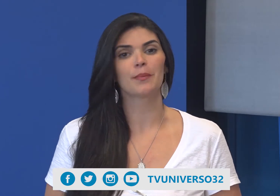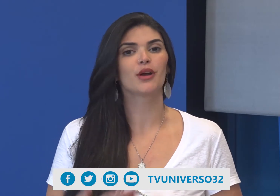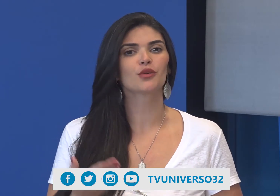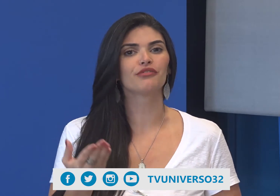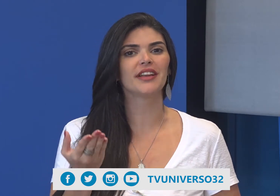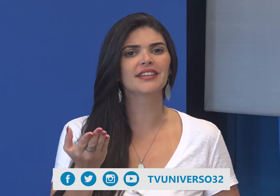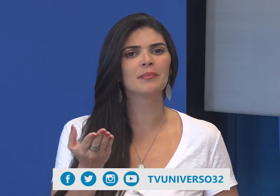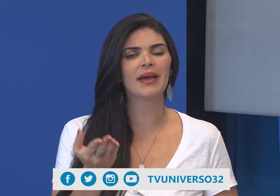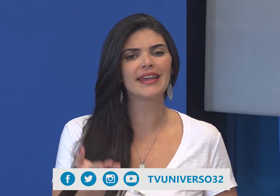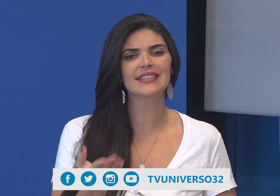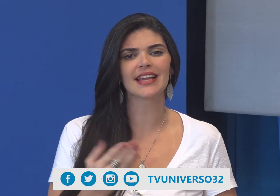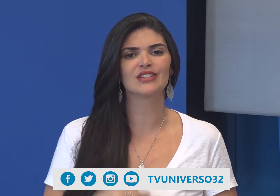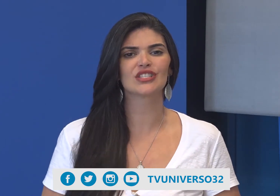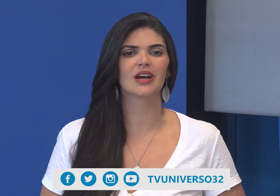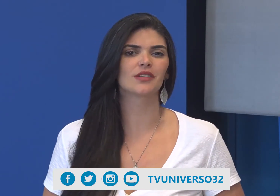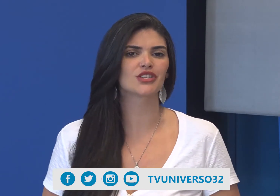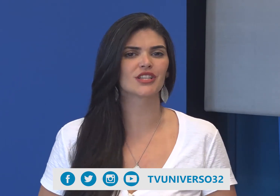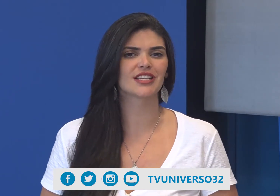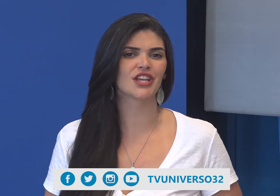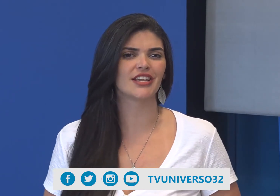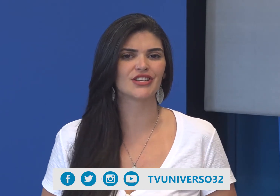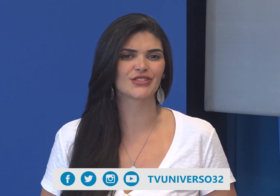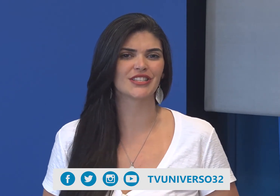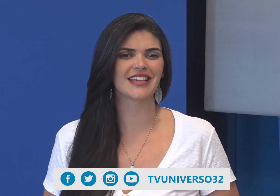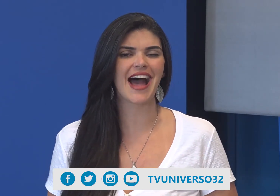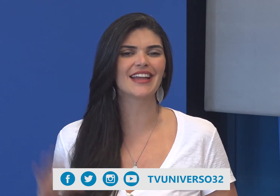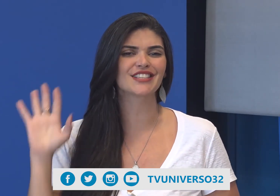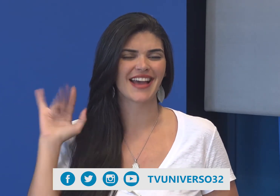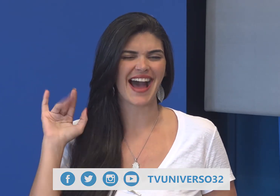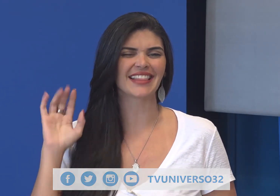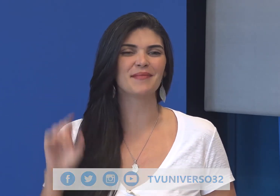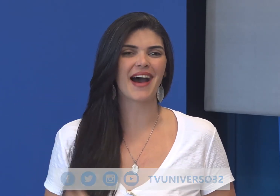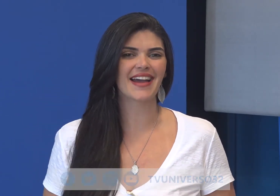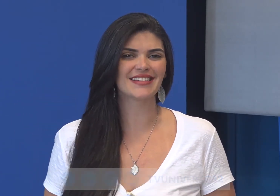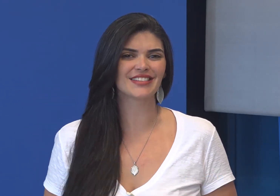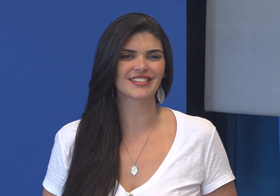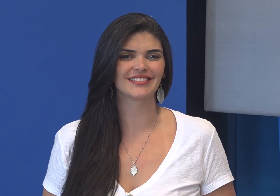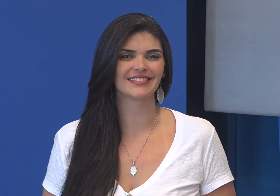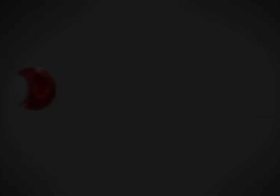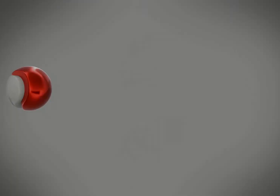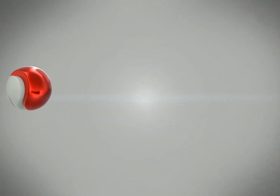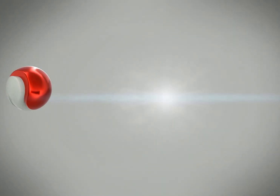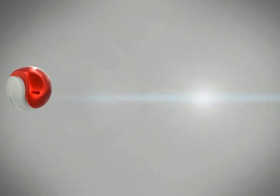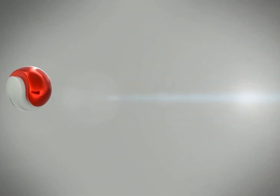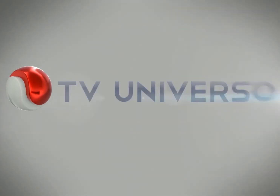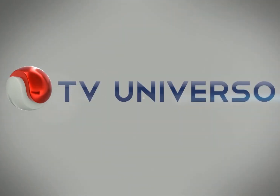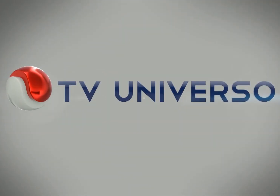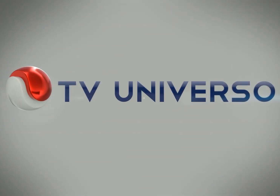e você pode conferir também essa edição nas nossas redes sociais. Até mais!